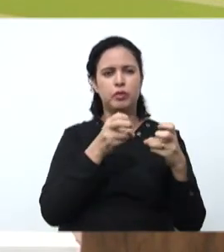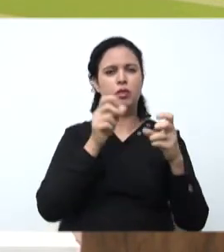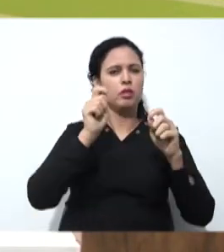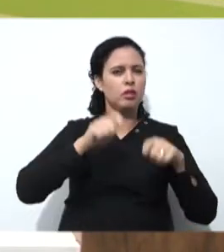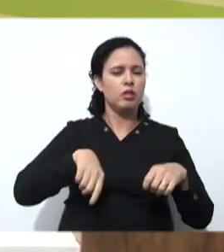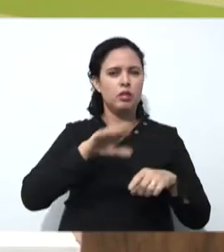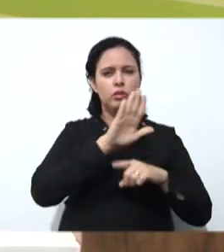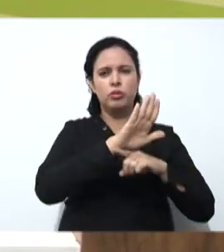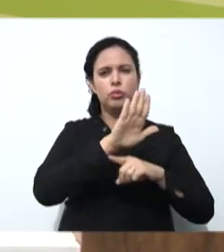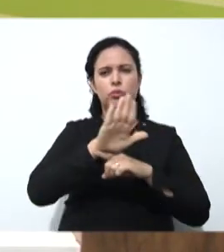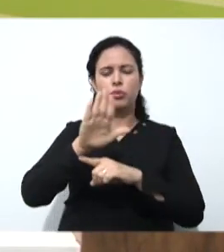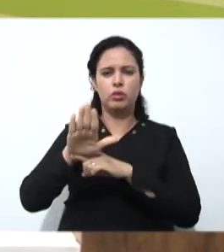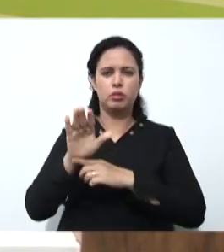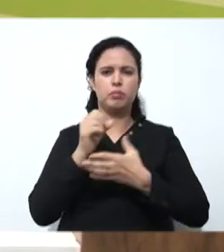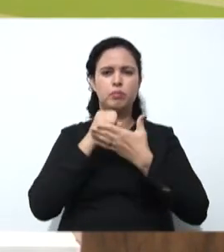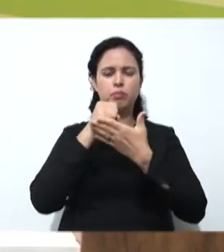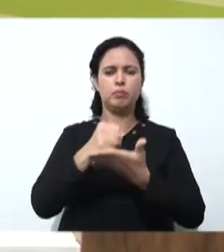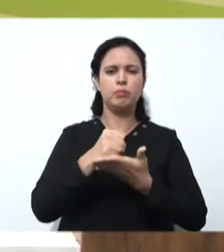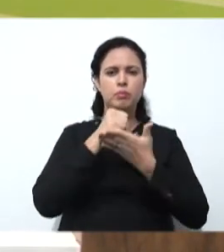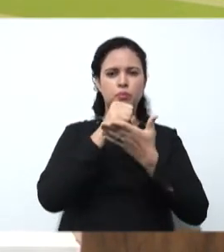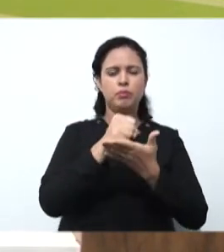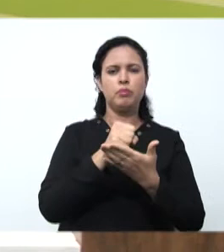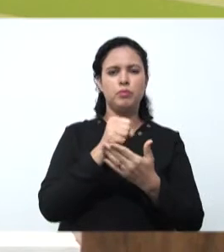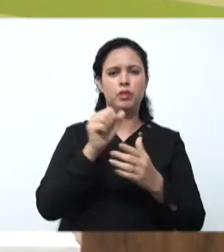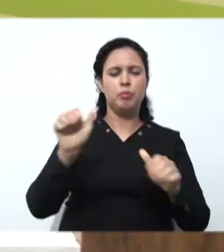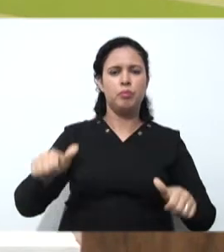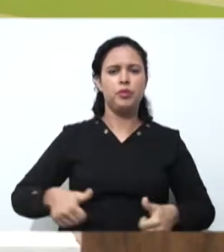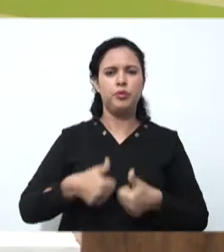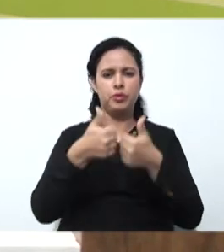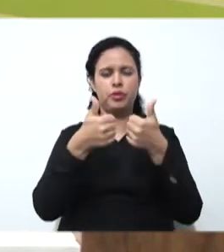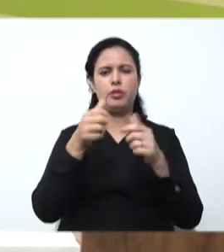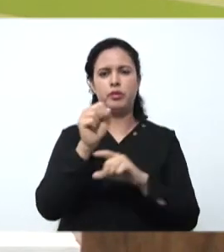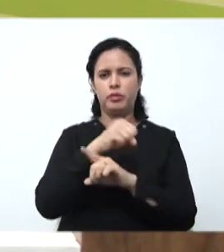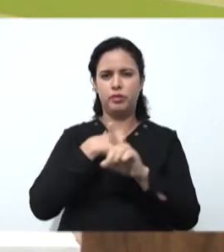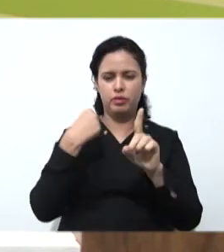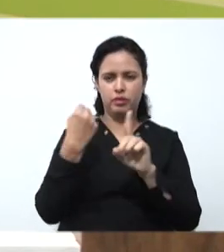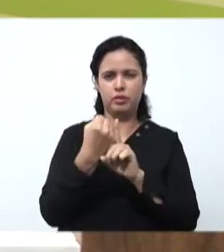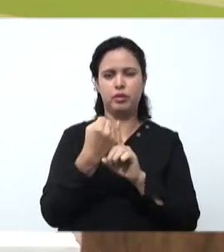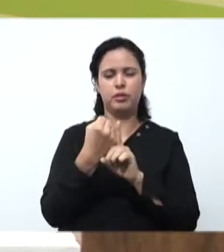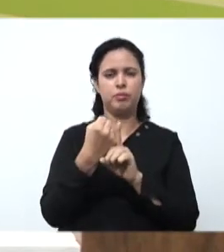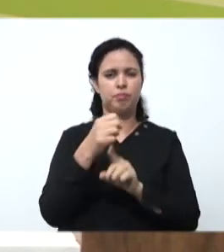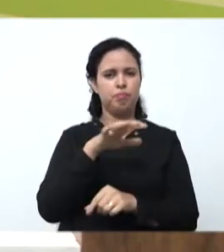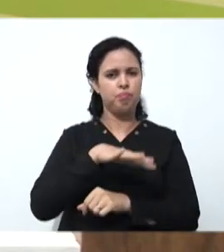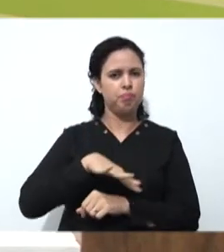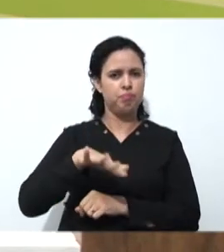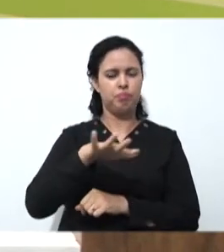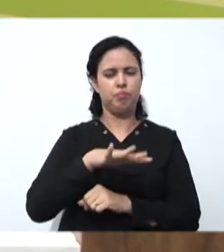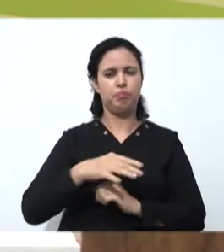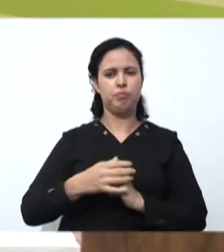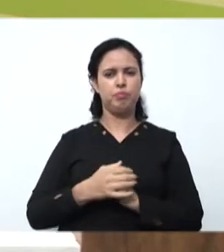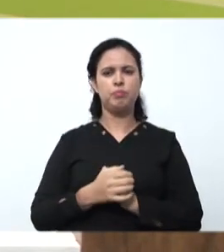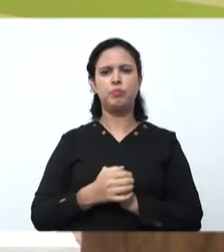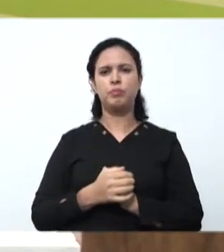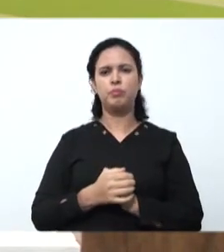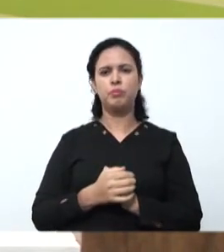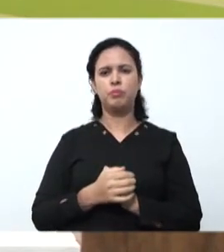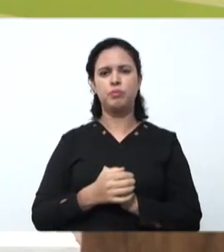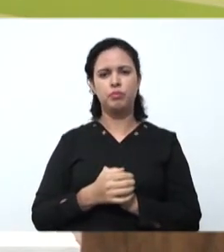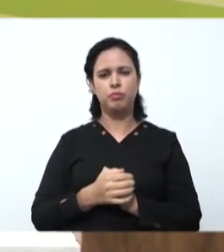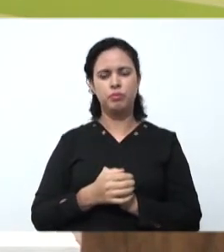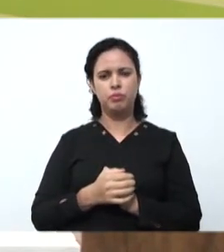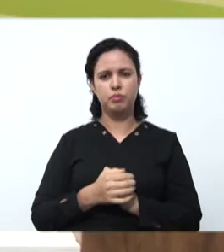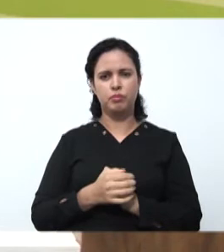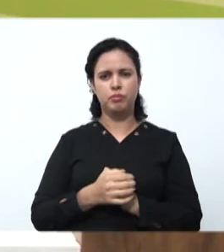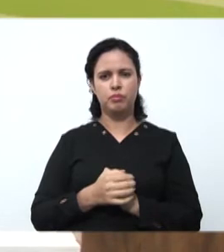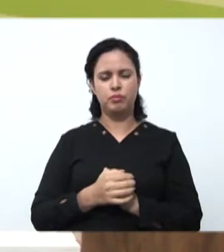pode contribuir, colaborar para a melhoria dos contextos locais onde ele atua, né? Então, a gente tem